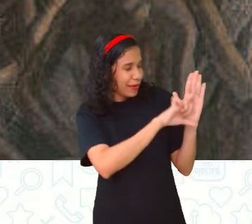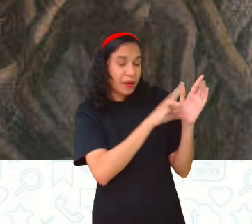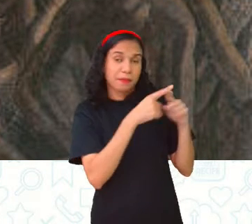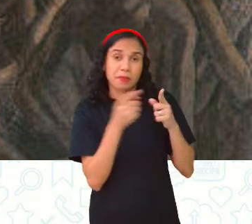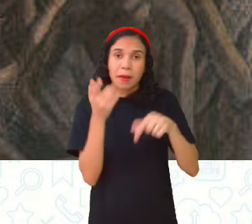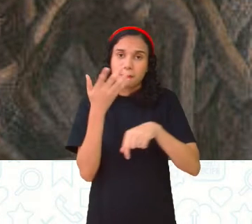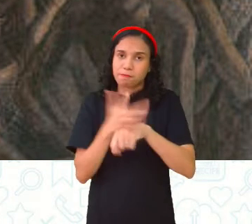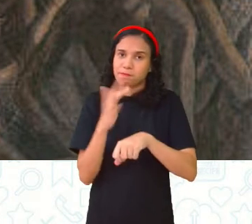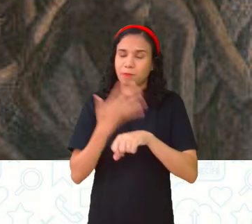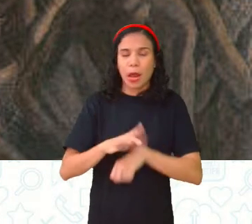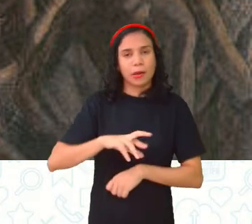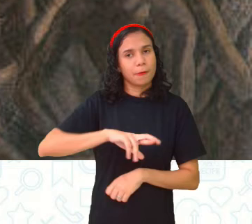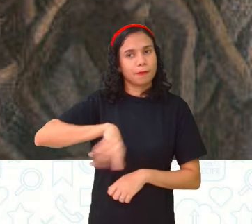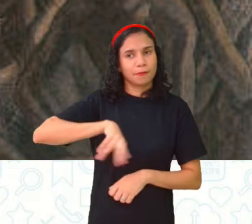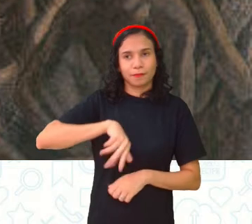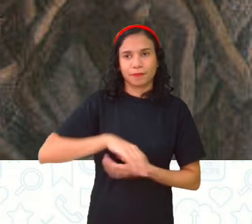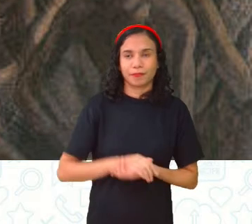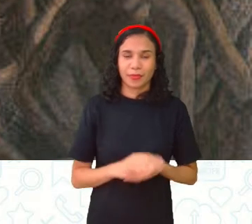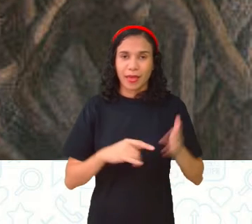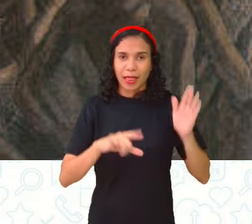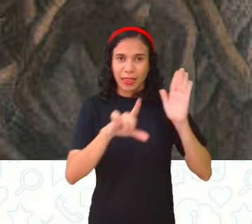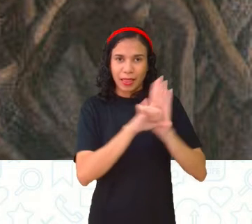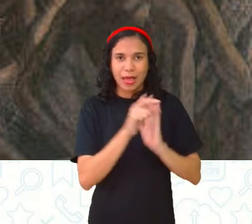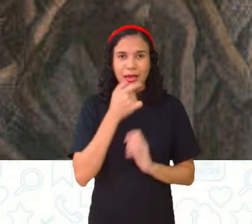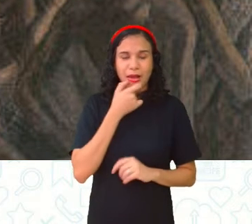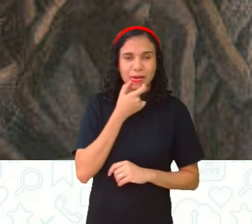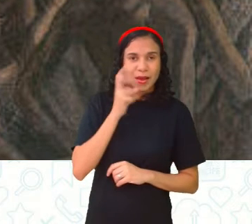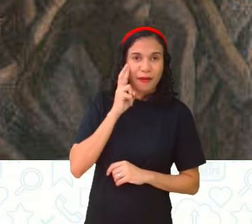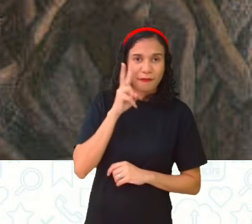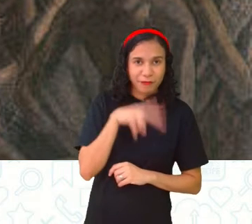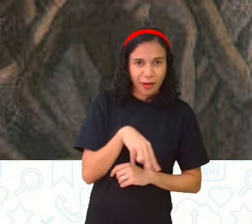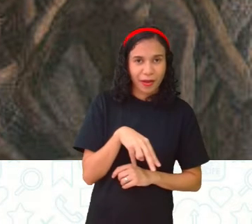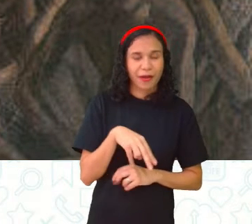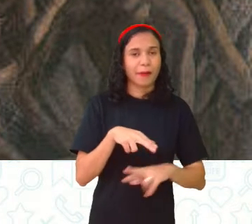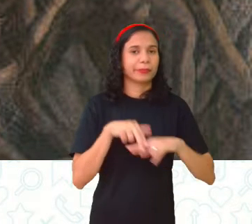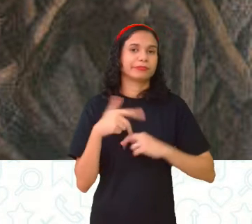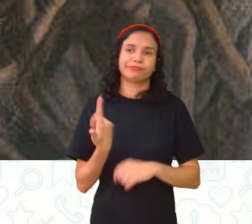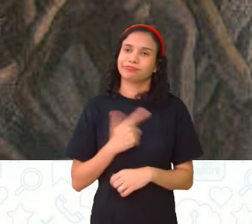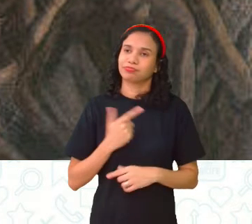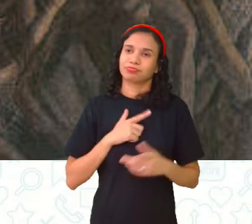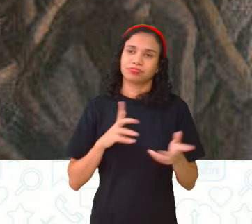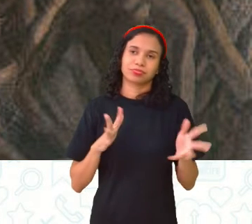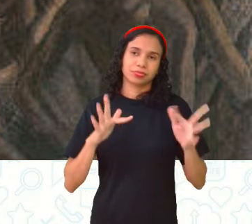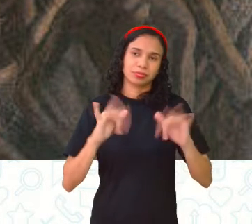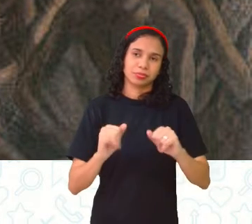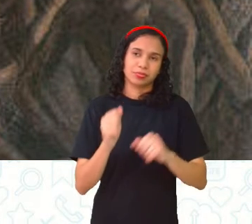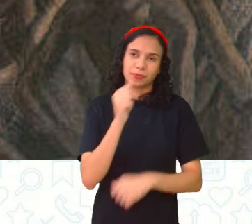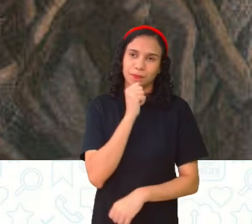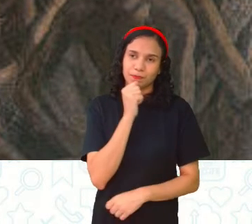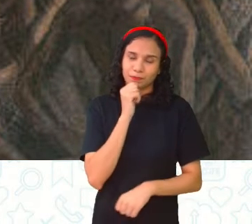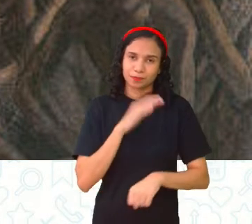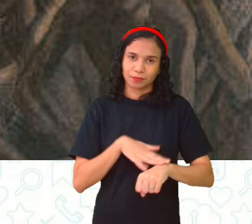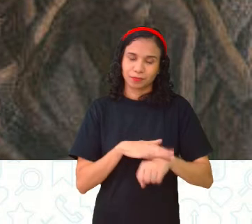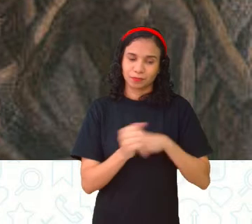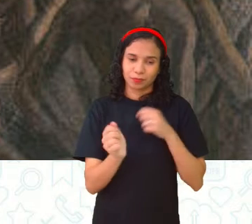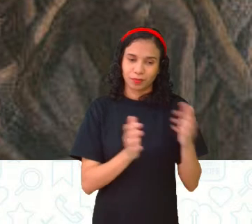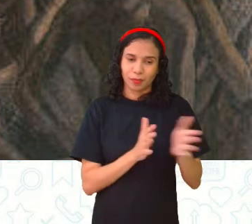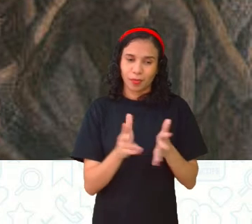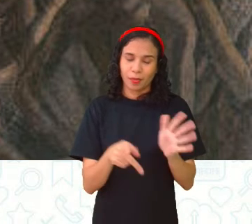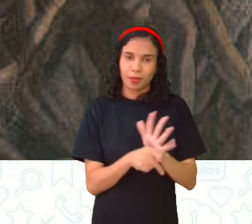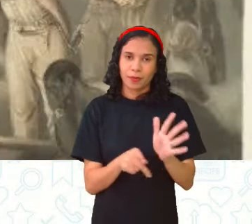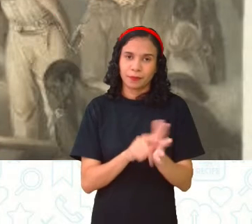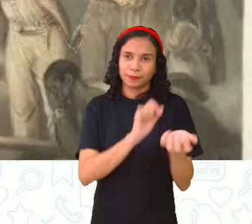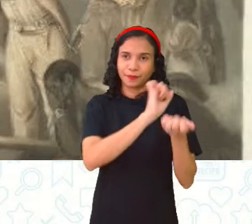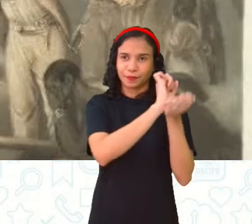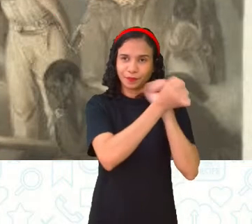aí ficou tida como lei para inglês ver, porque não pôs fim aí, ainda nesse momento, o